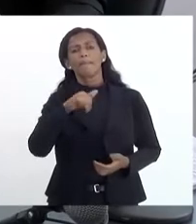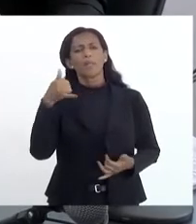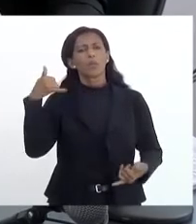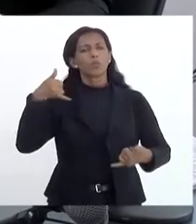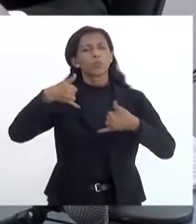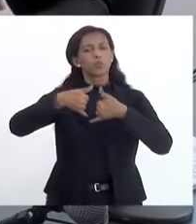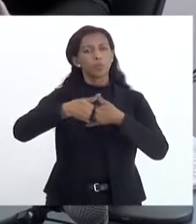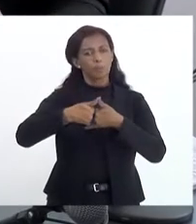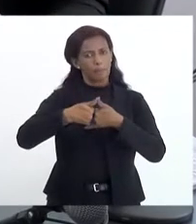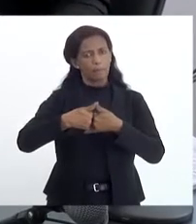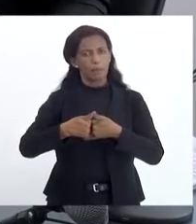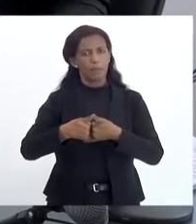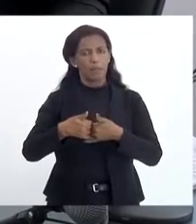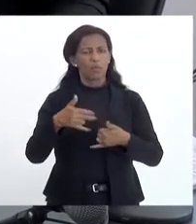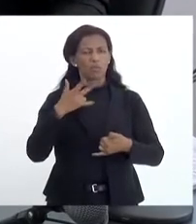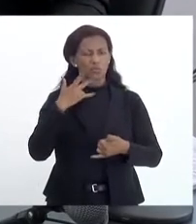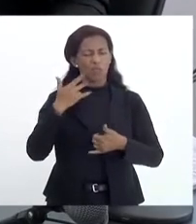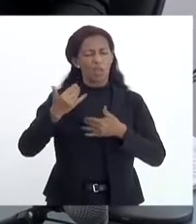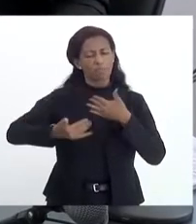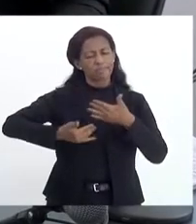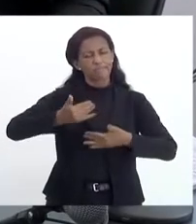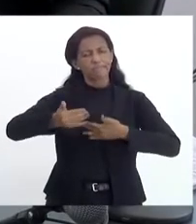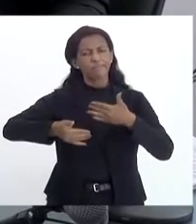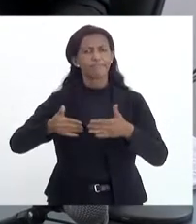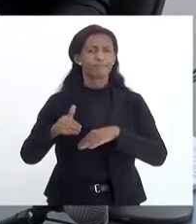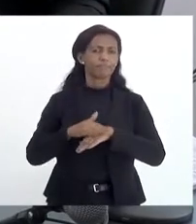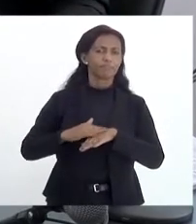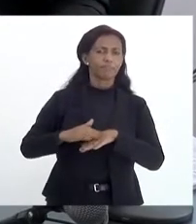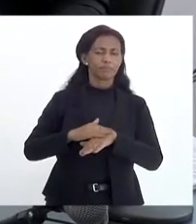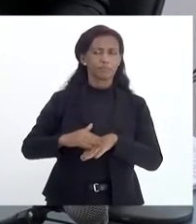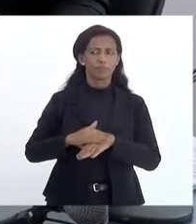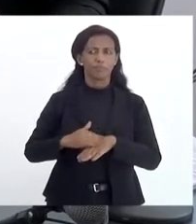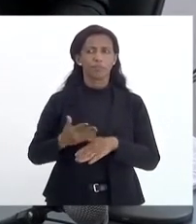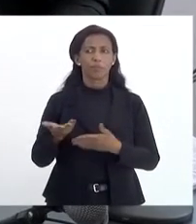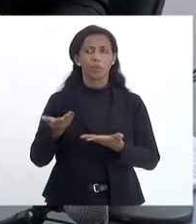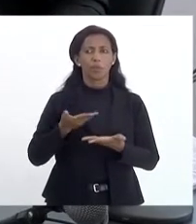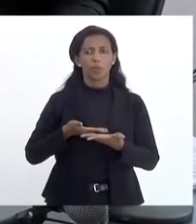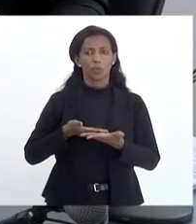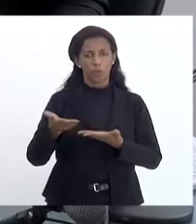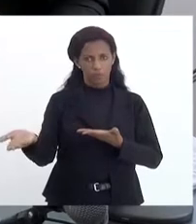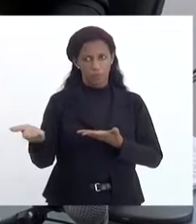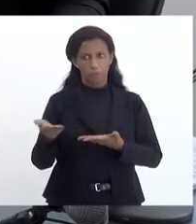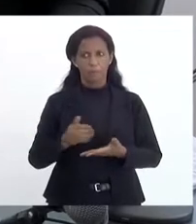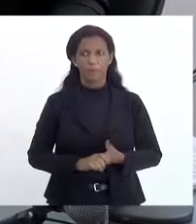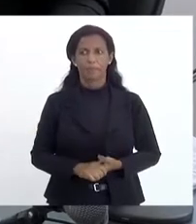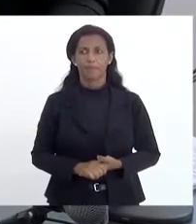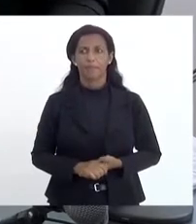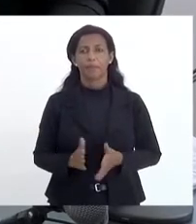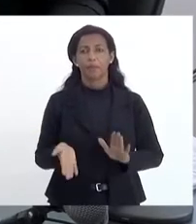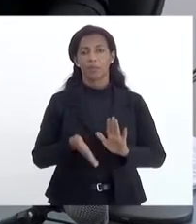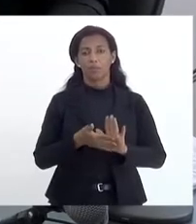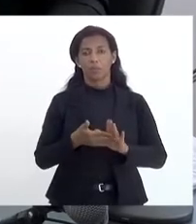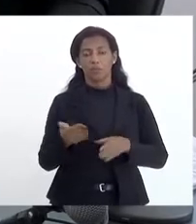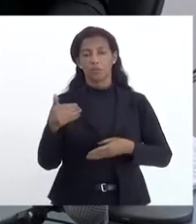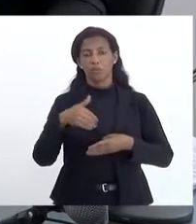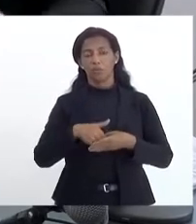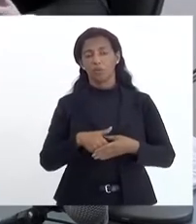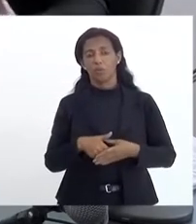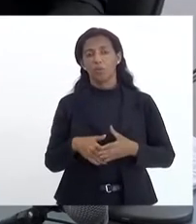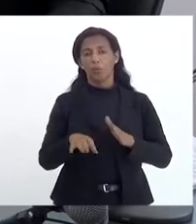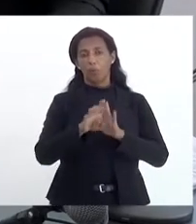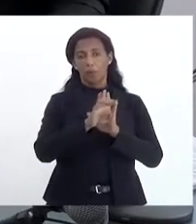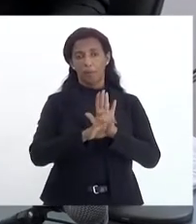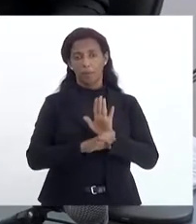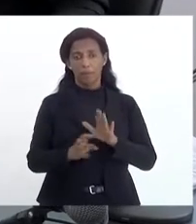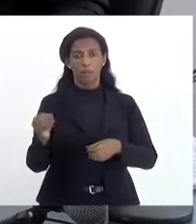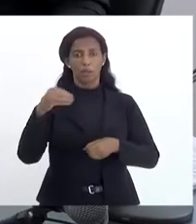falamos longamente sobre o que Vossa Excelência vai encaminhar sobre a baixa diligência. Então, eu quero emitir meu voto para a juridicidade com emendas